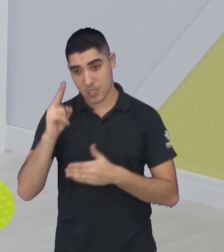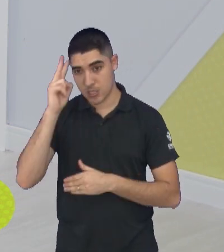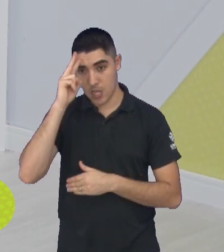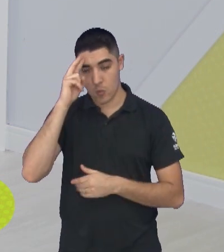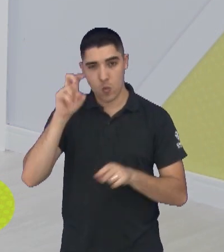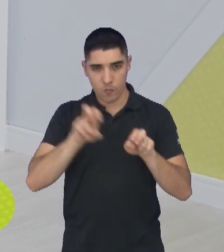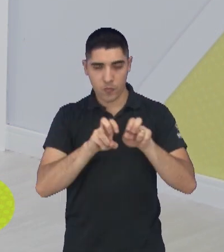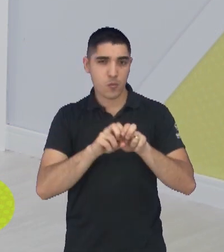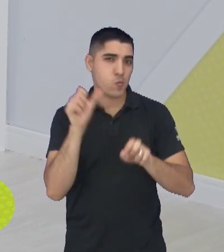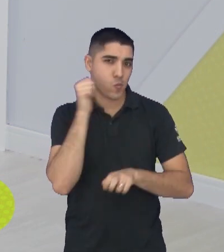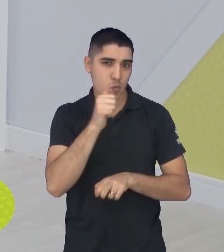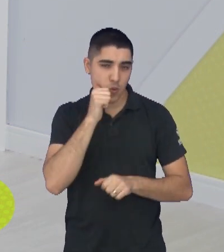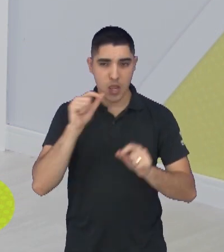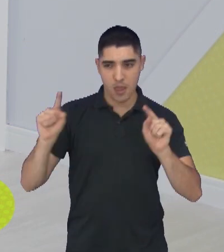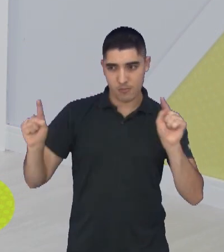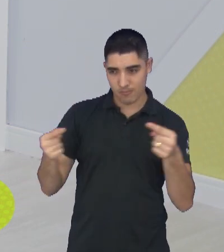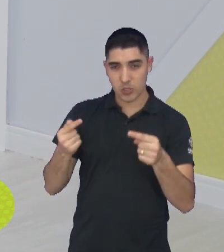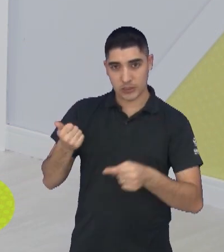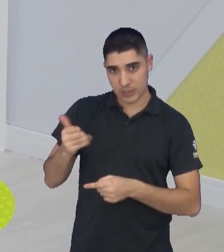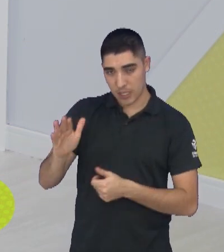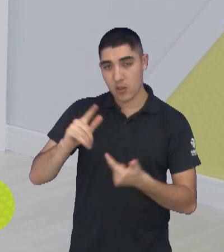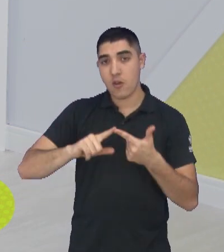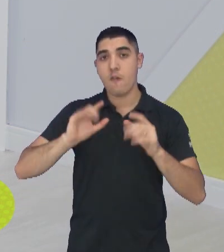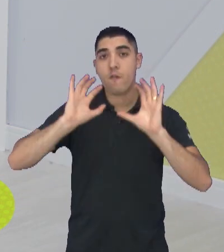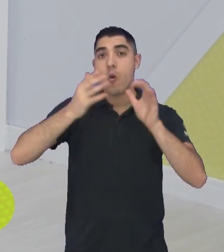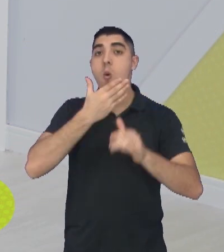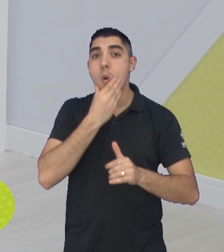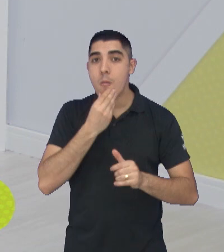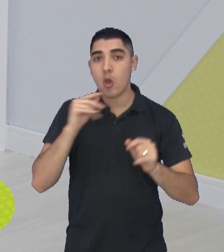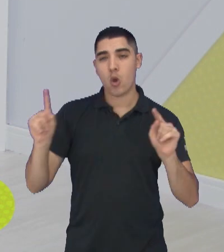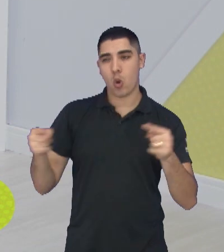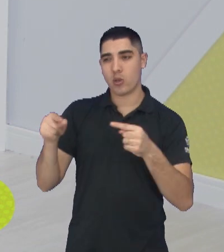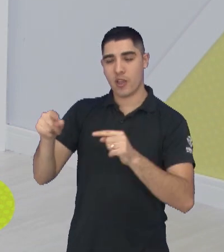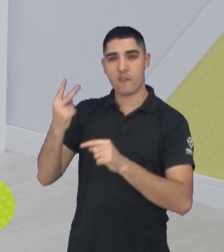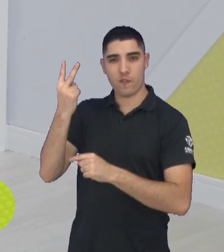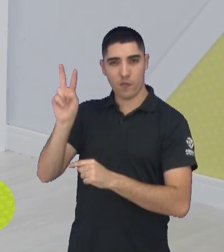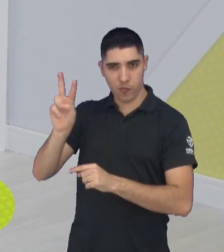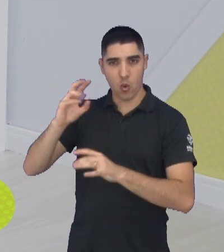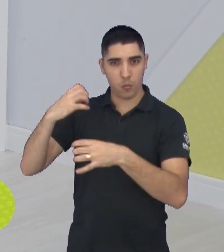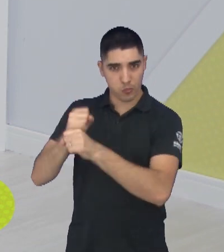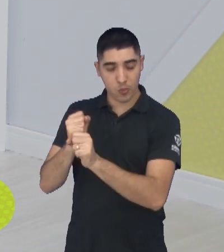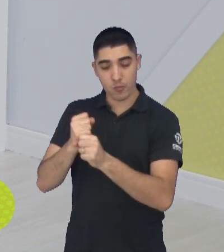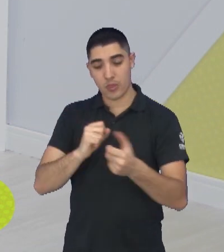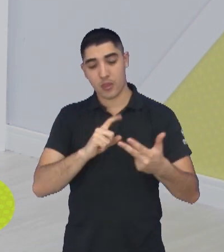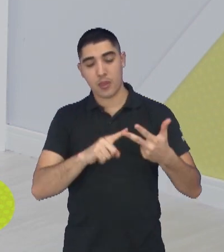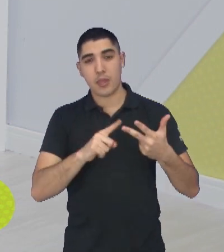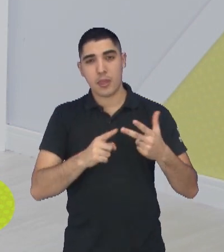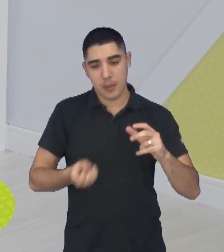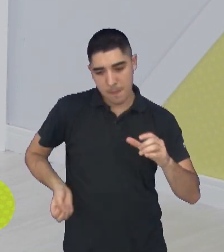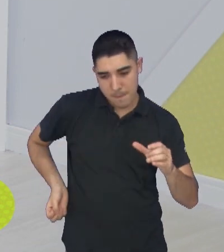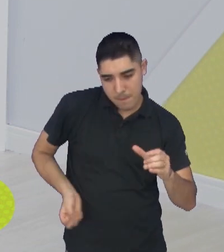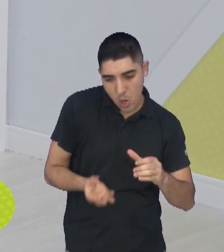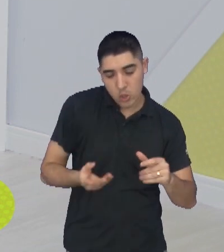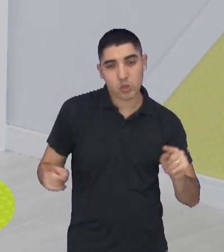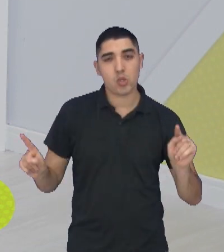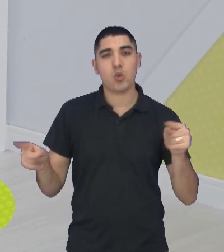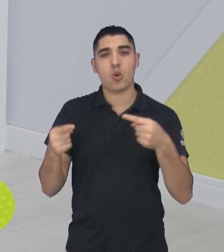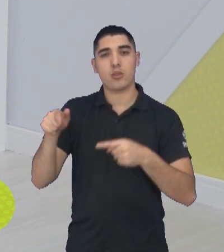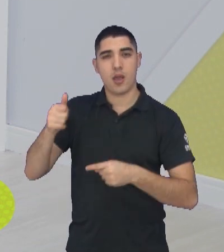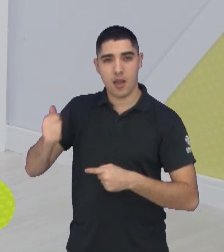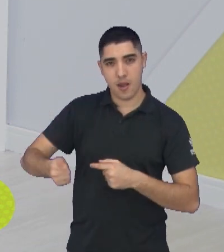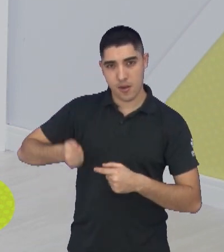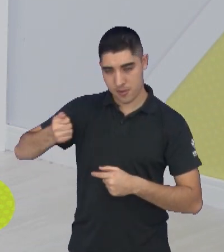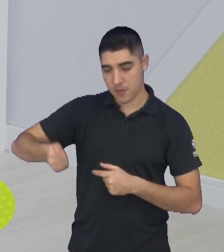futsal feminino contra Santos, vôlei masculino contra Votuporanga e a bocha contra Araraquara. Também estão na programação